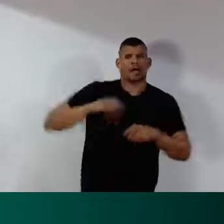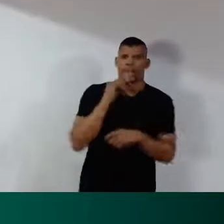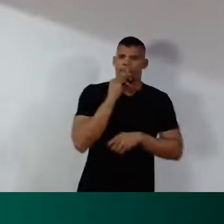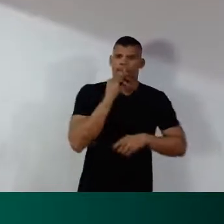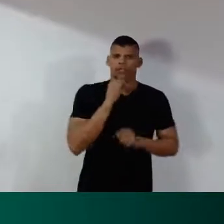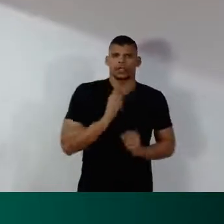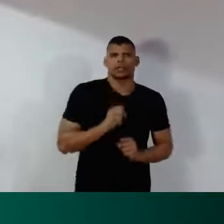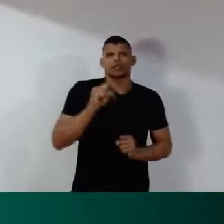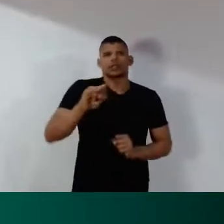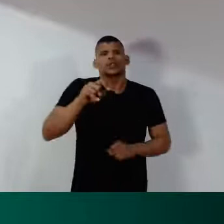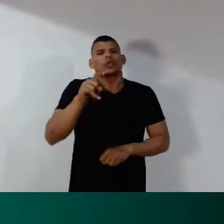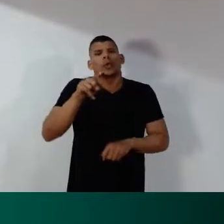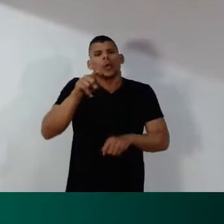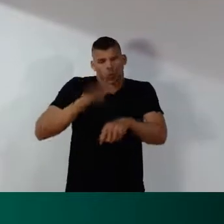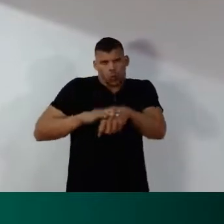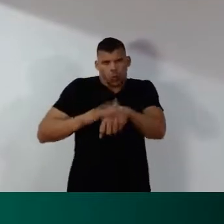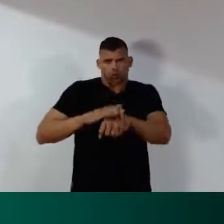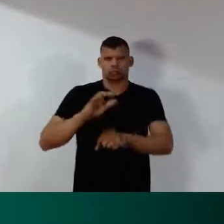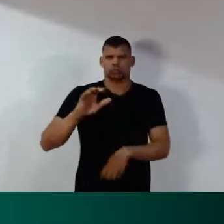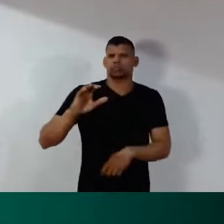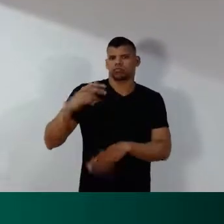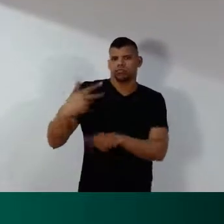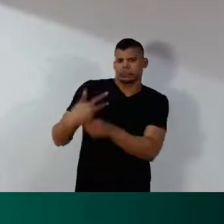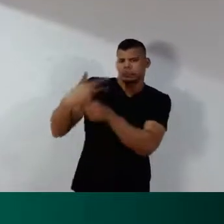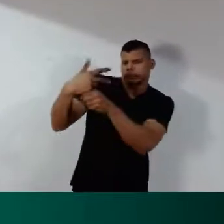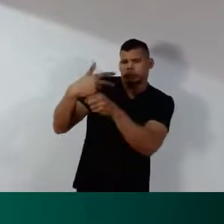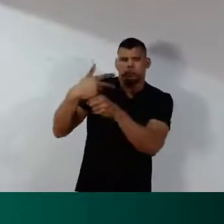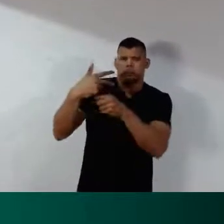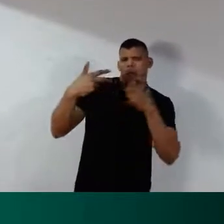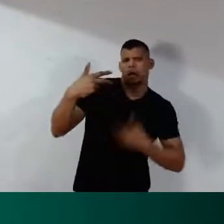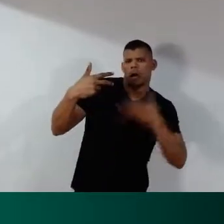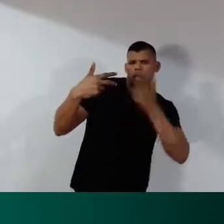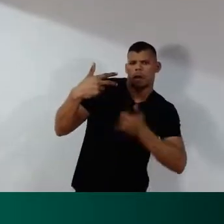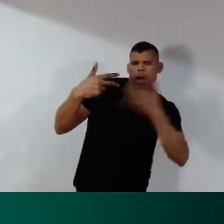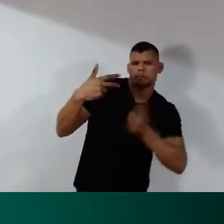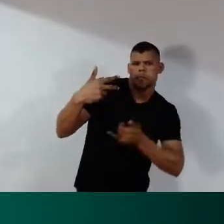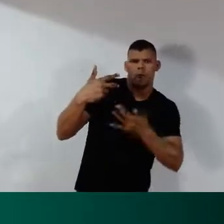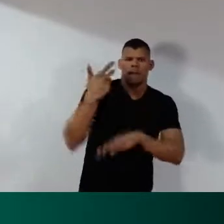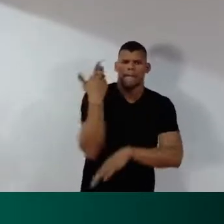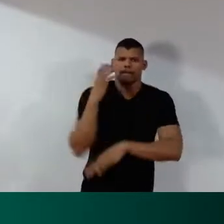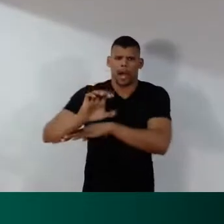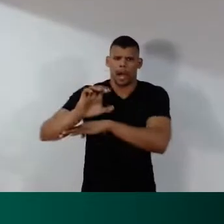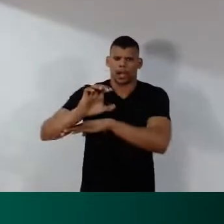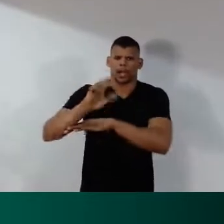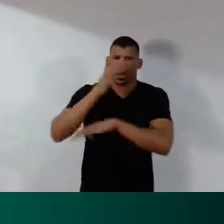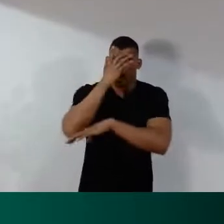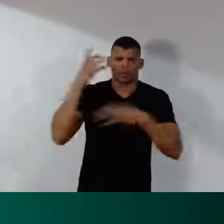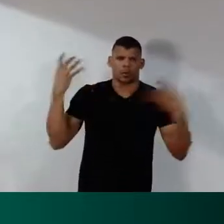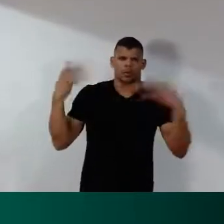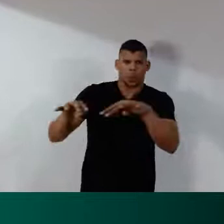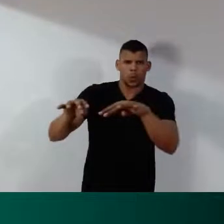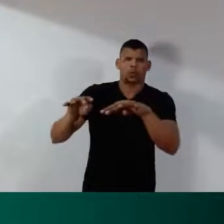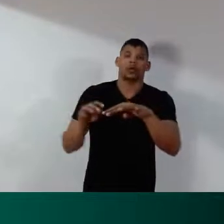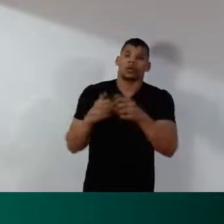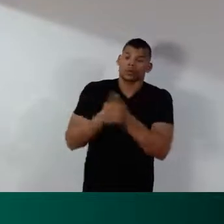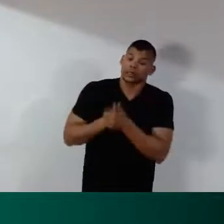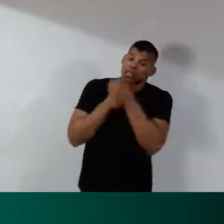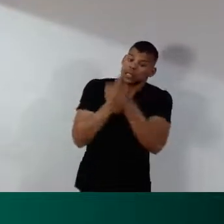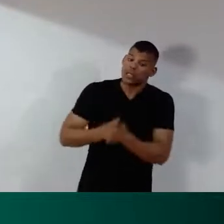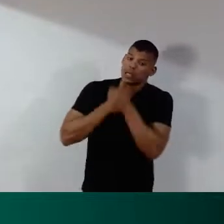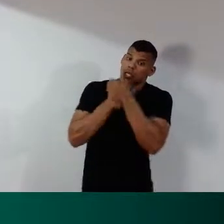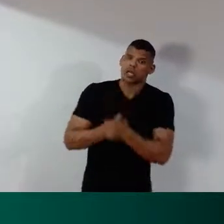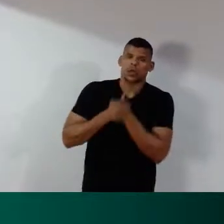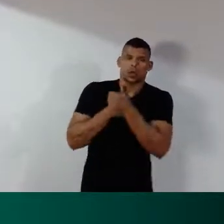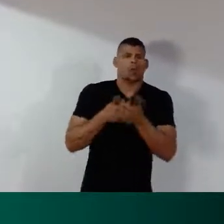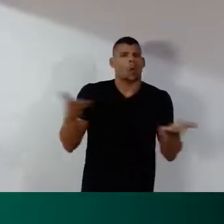um conteúdo que a galera se identifique a galera vai te seguir ela vai gostar e vai continuar seguindo se você manter aquela